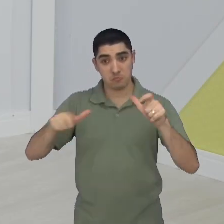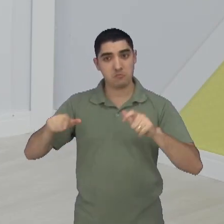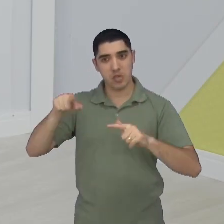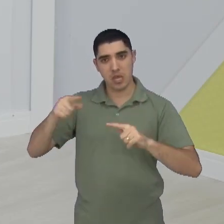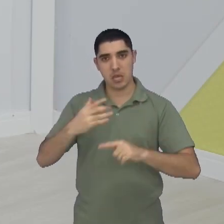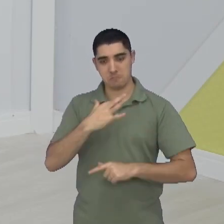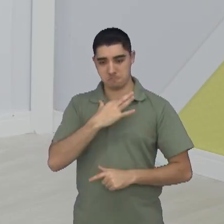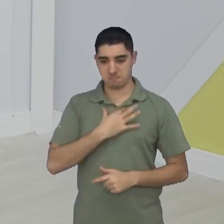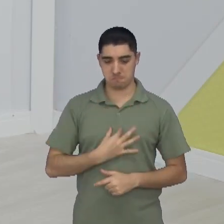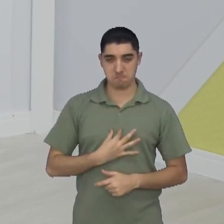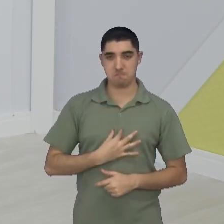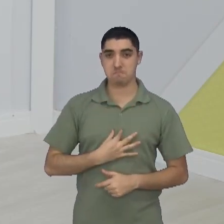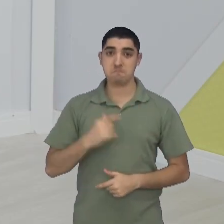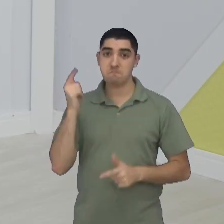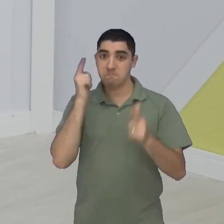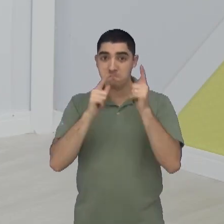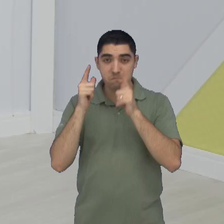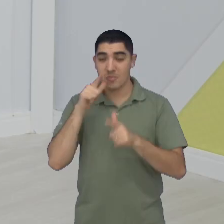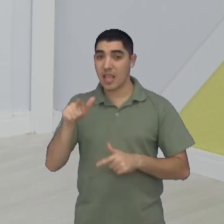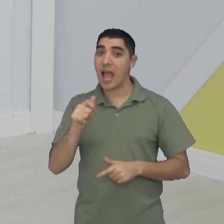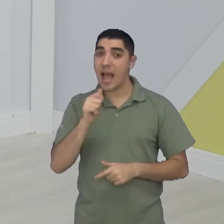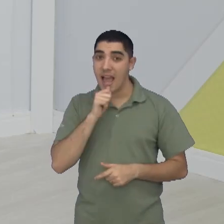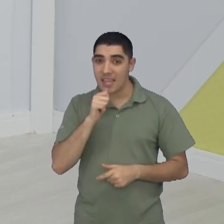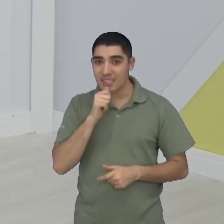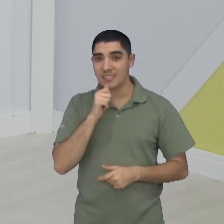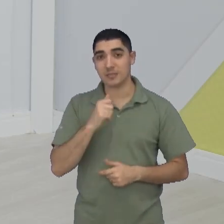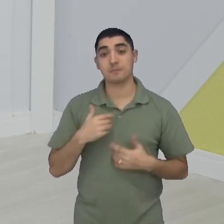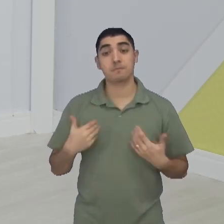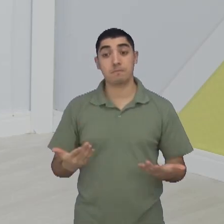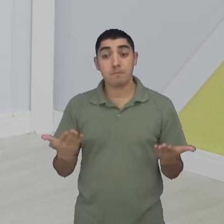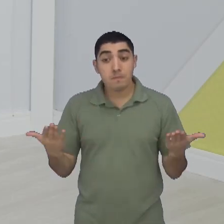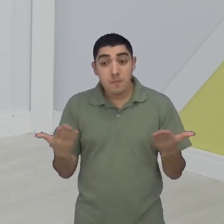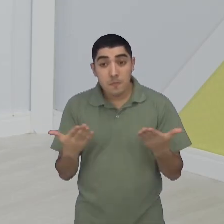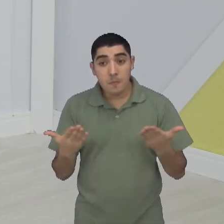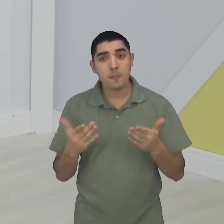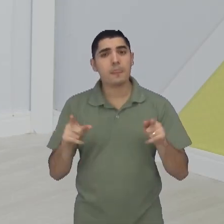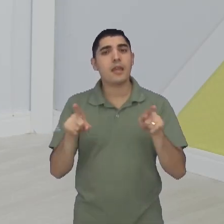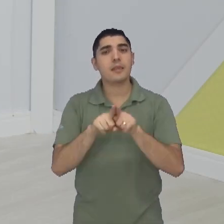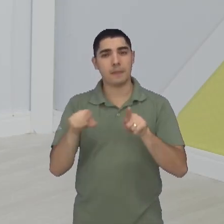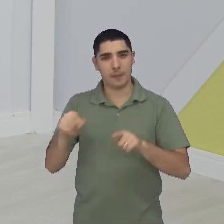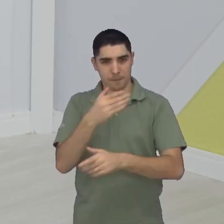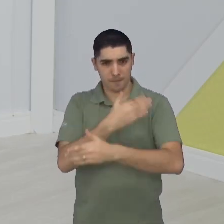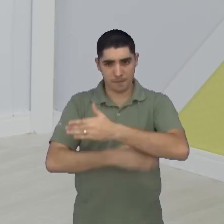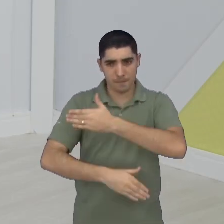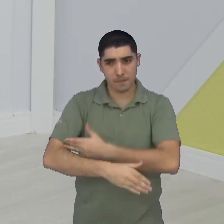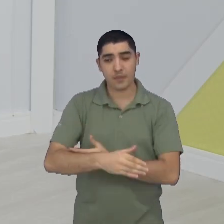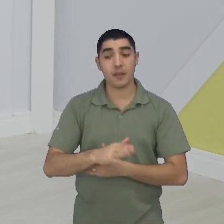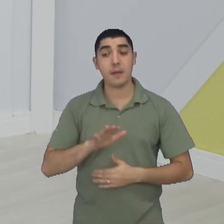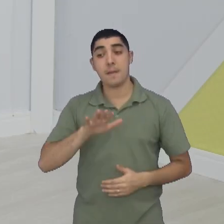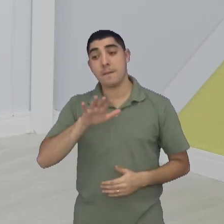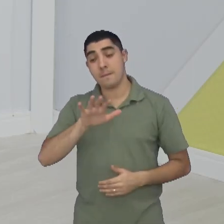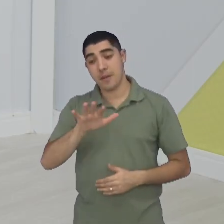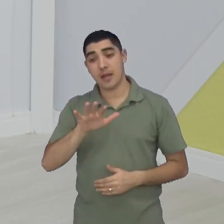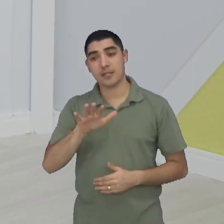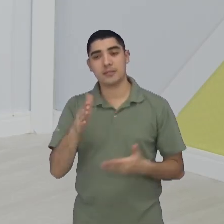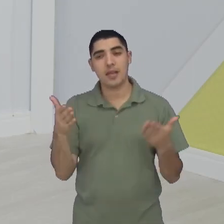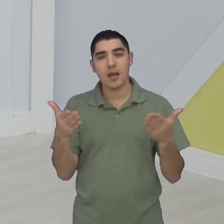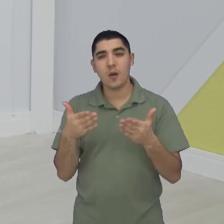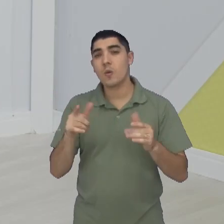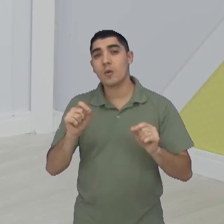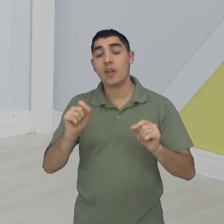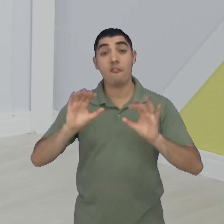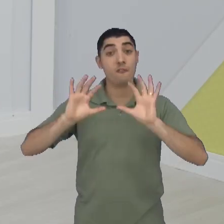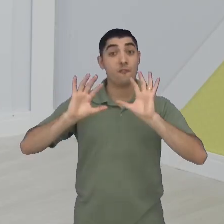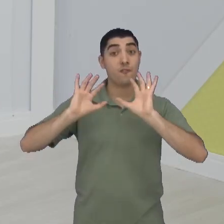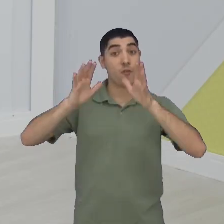medalhas ainda que restam nesses Jogos Parapan-Americanos. Ainda falando de paradesporto, mas a gente vai mudar um pouquinho, só falar de